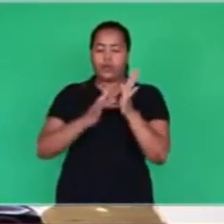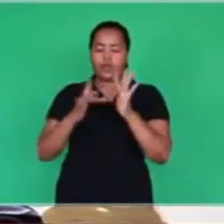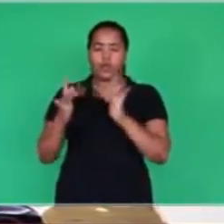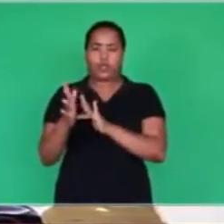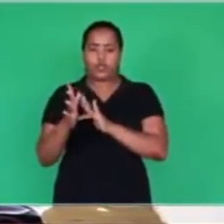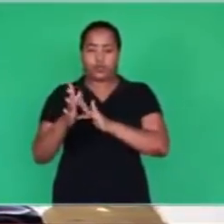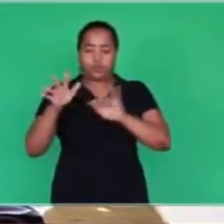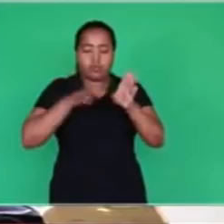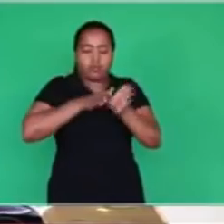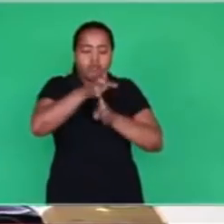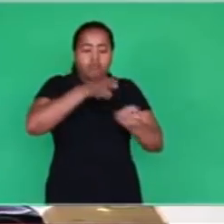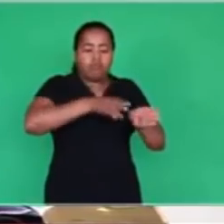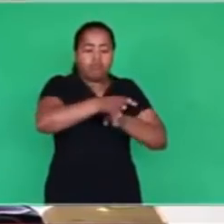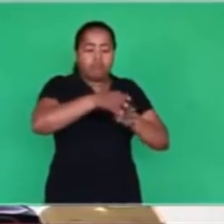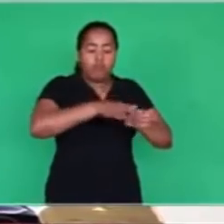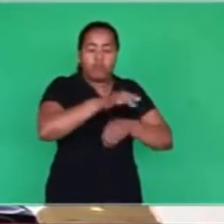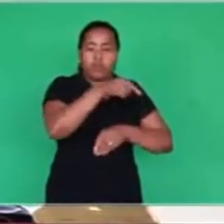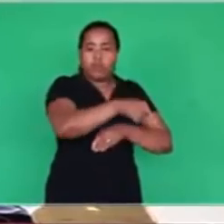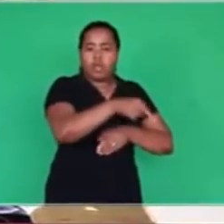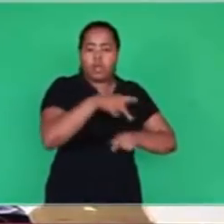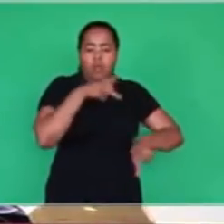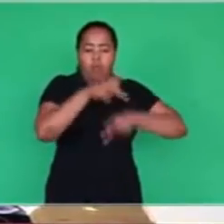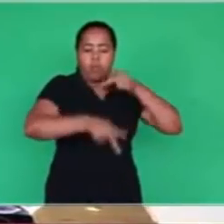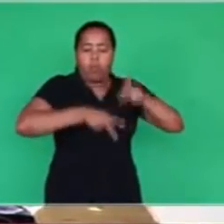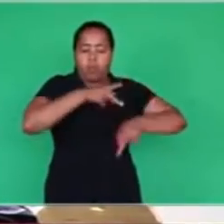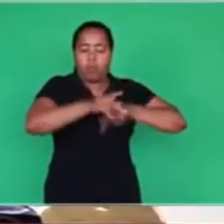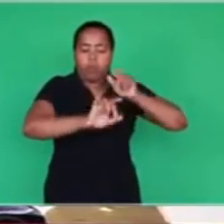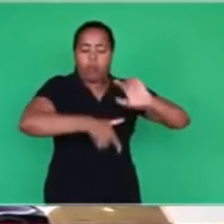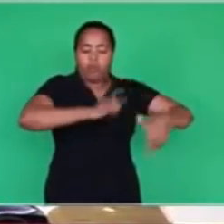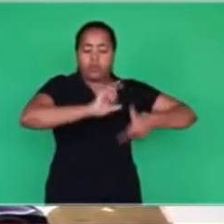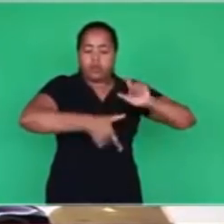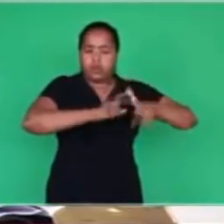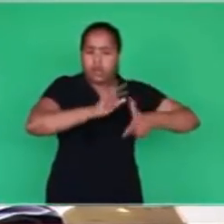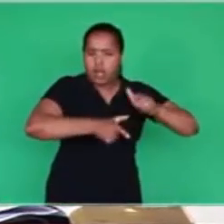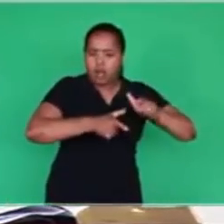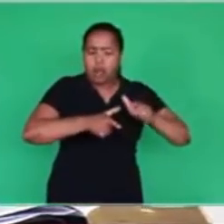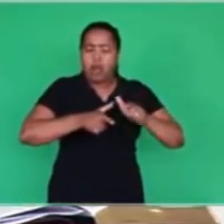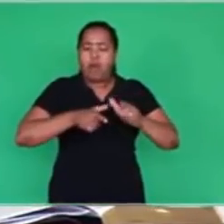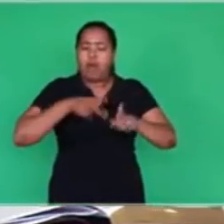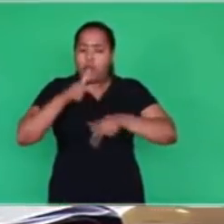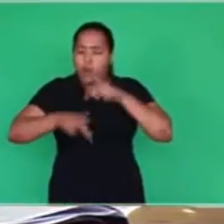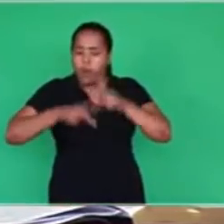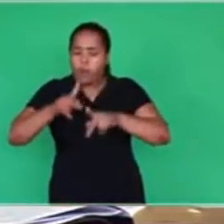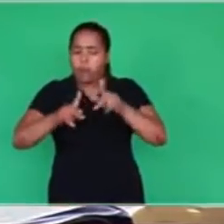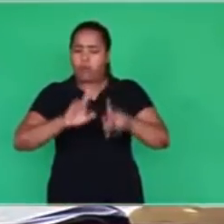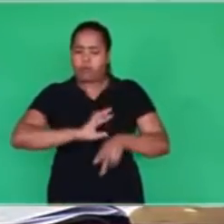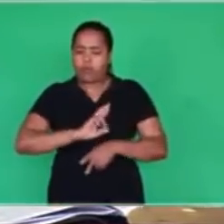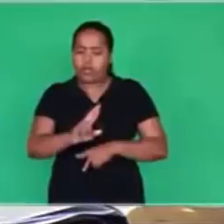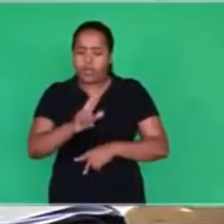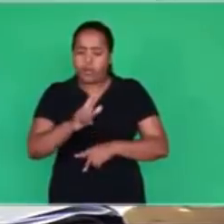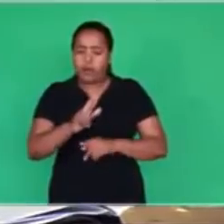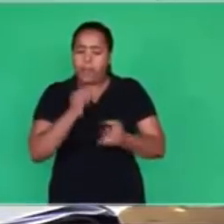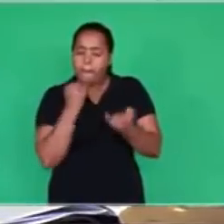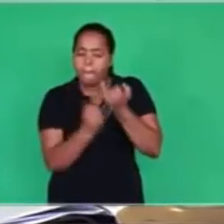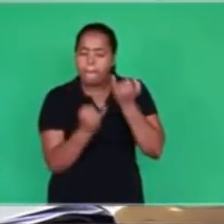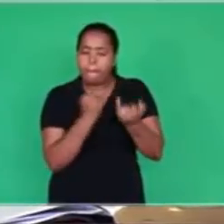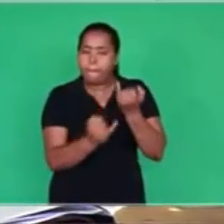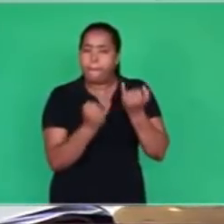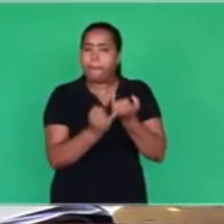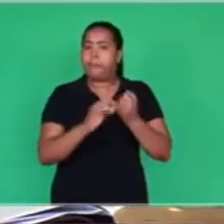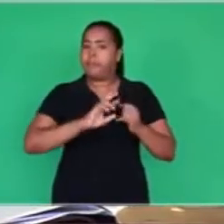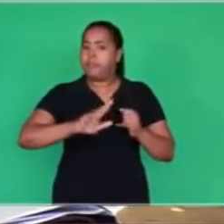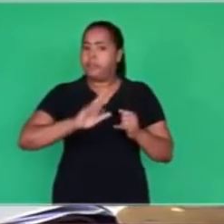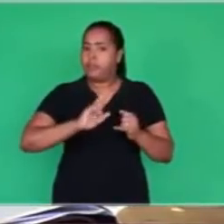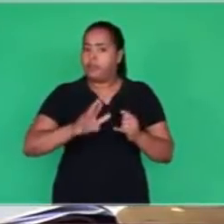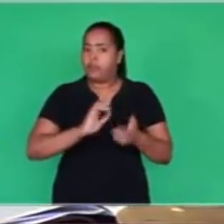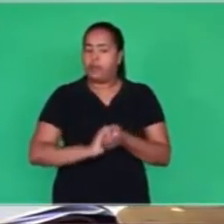falando para um povo, que é o povo de Israel. Não é o povo que tem uma religião que se parece com a de Israel. E aí nós vamos ver o texto